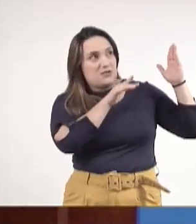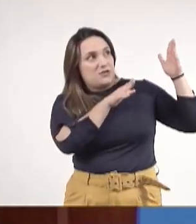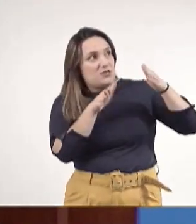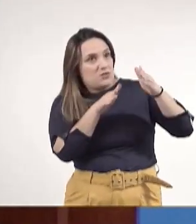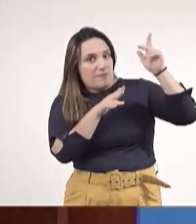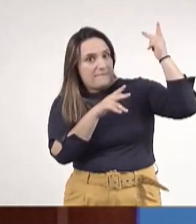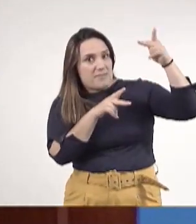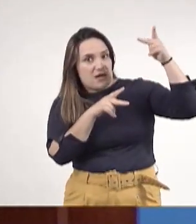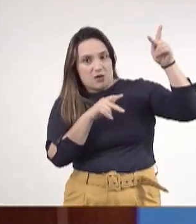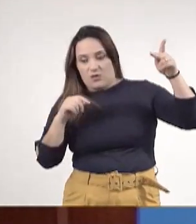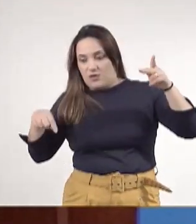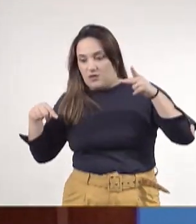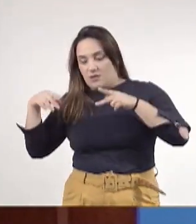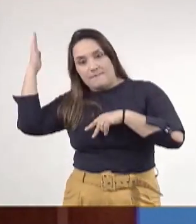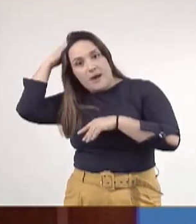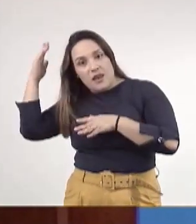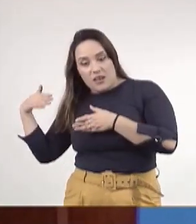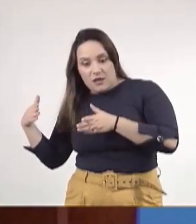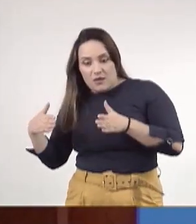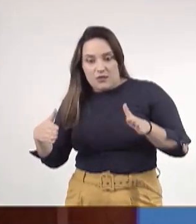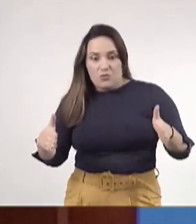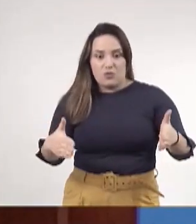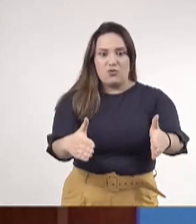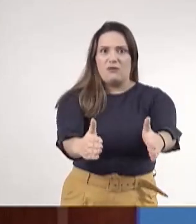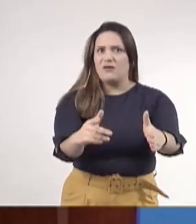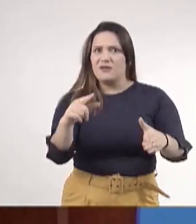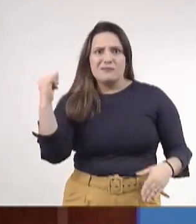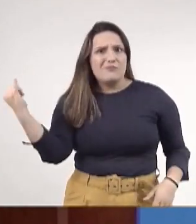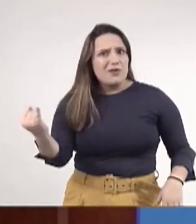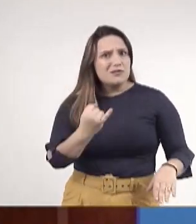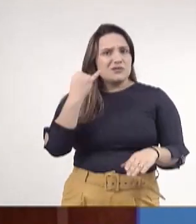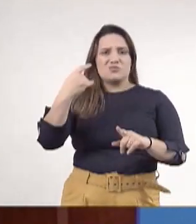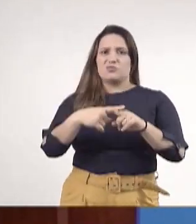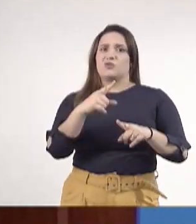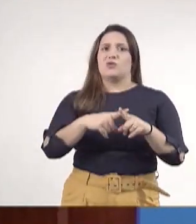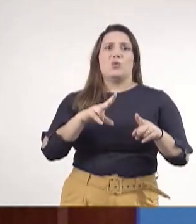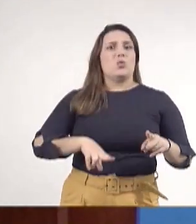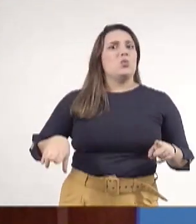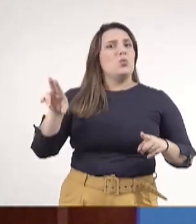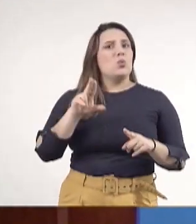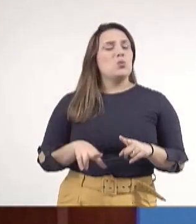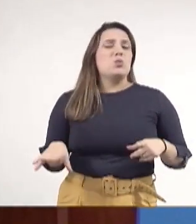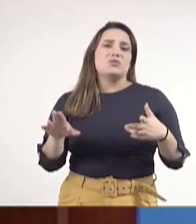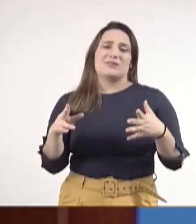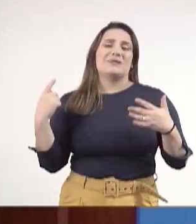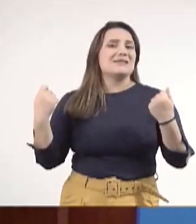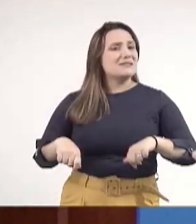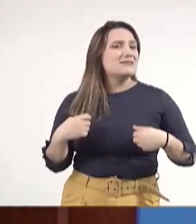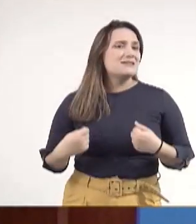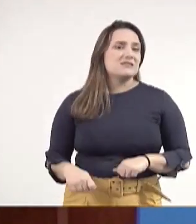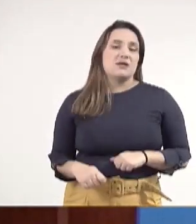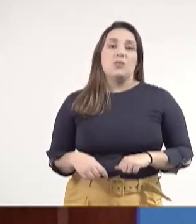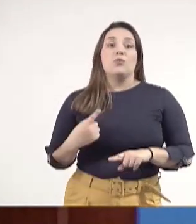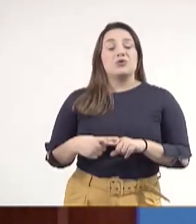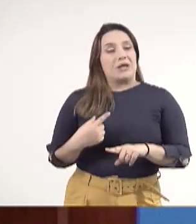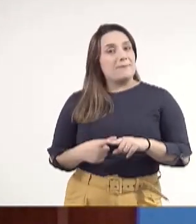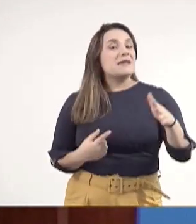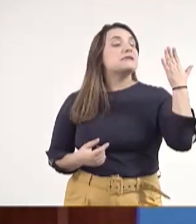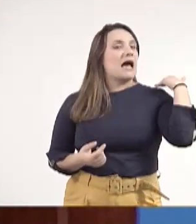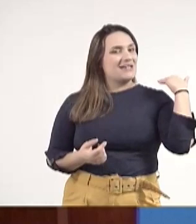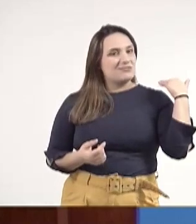As hidrovias, elas são utilizadas no mundo inteiro. É um modal